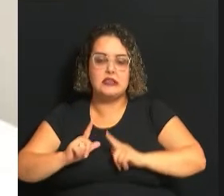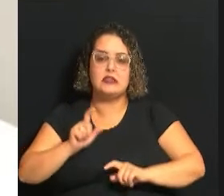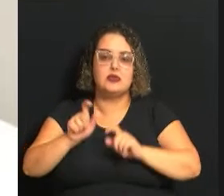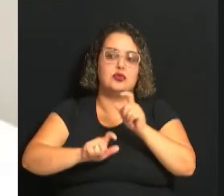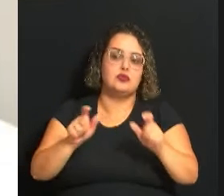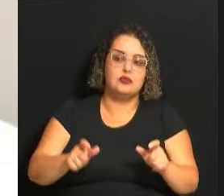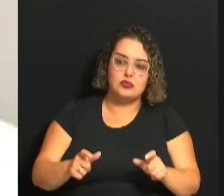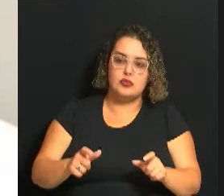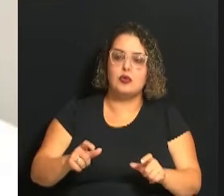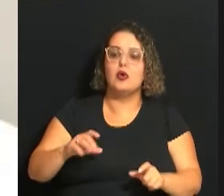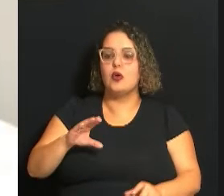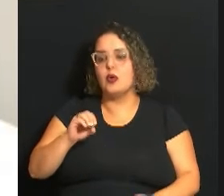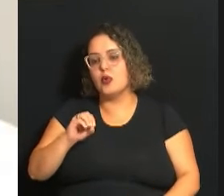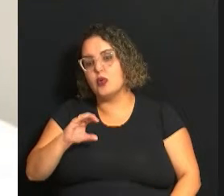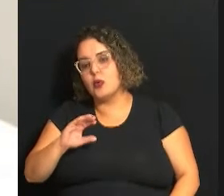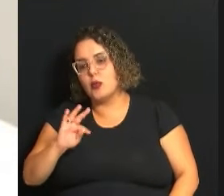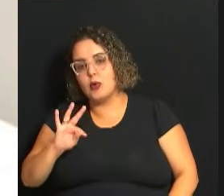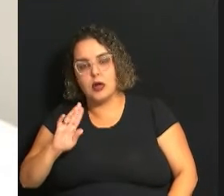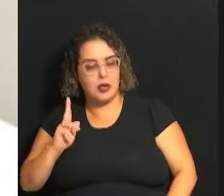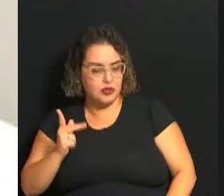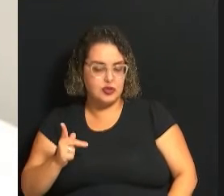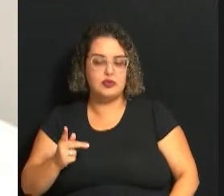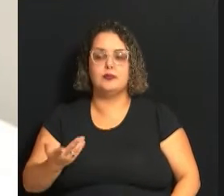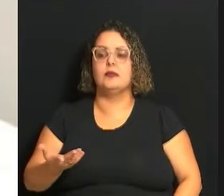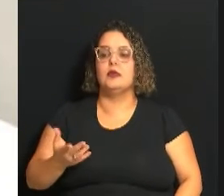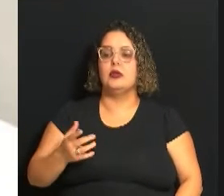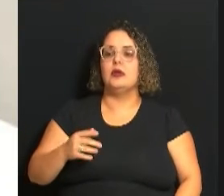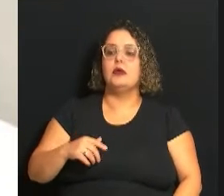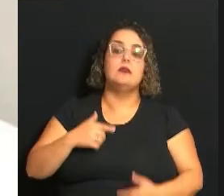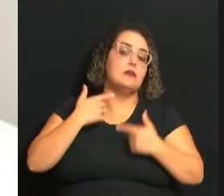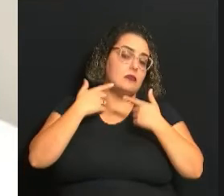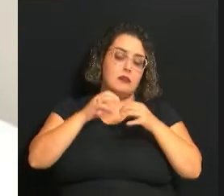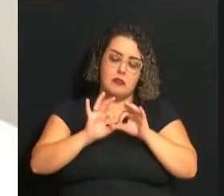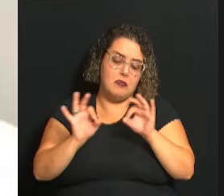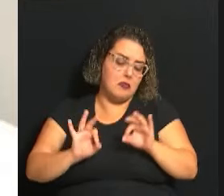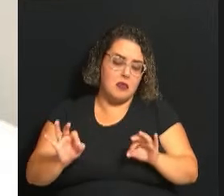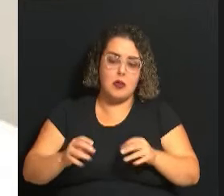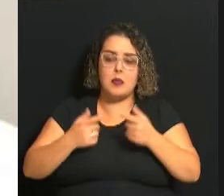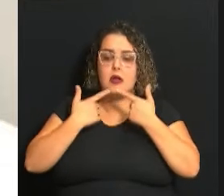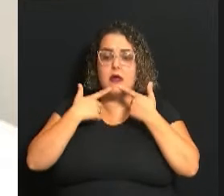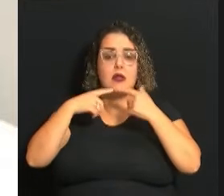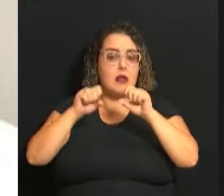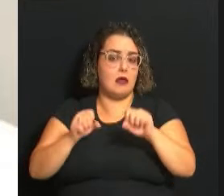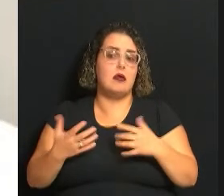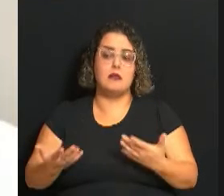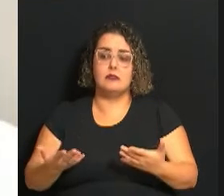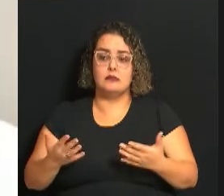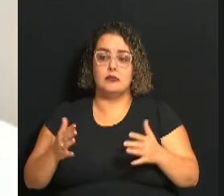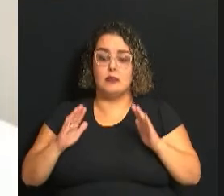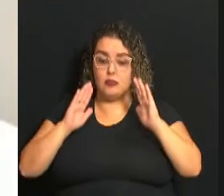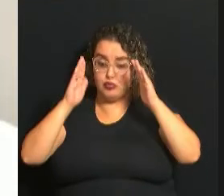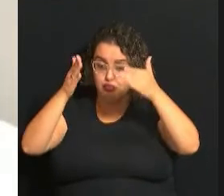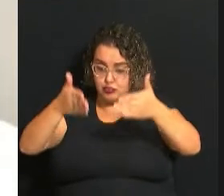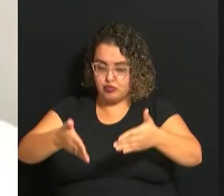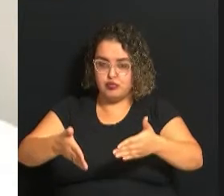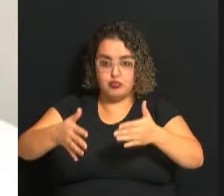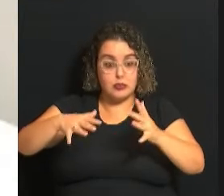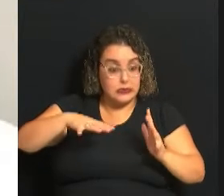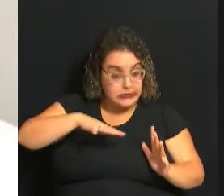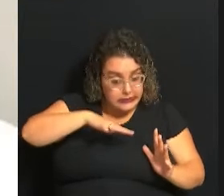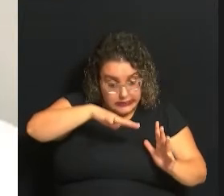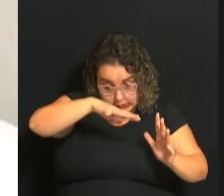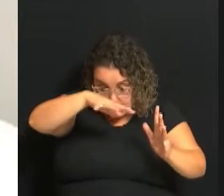coach, como você falou, sou programadora neurolinguística, enfim, me enfronhei nesse universo do que